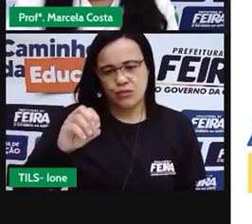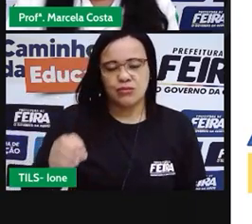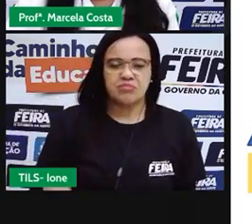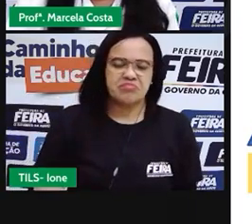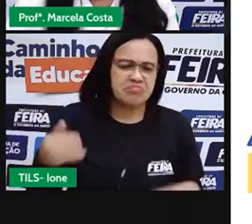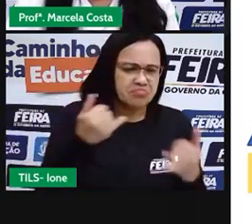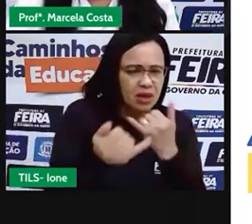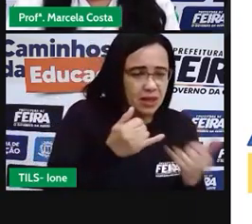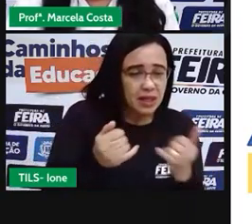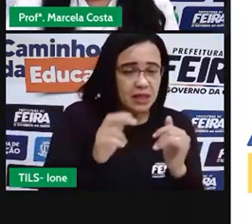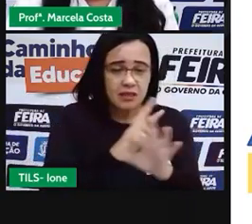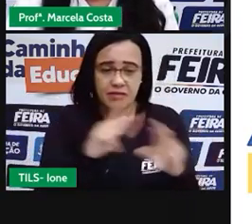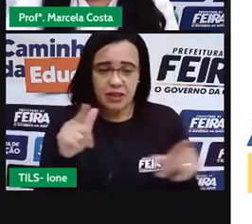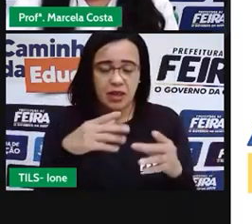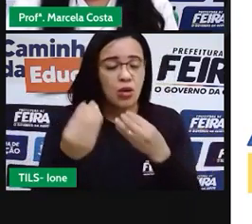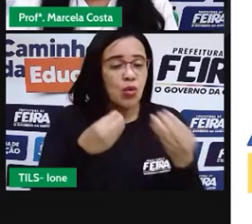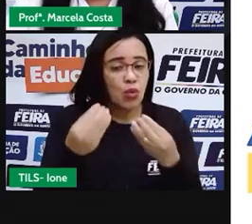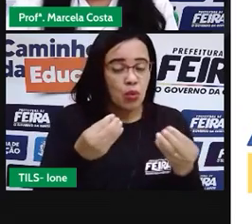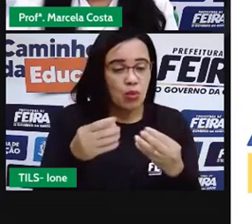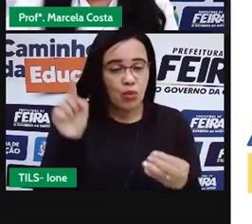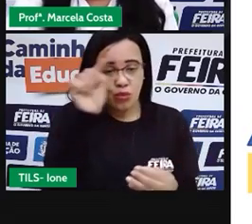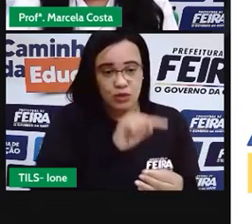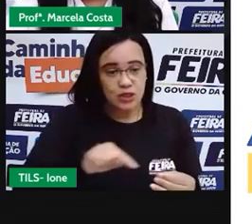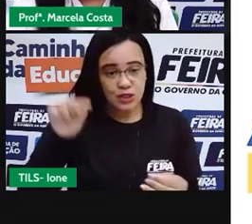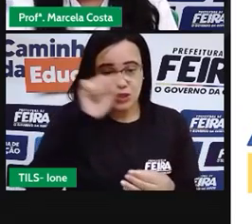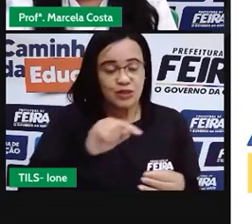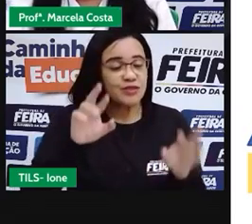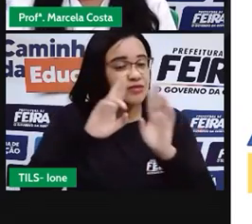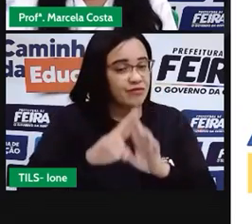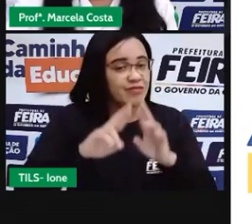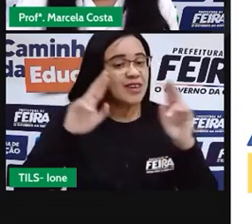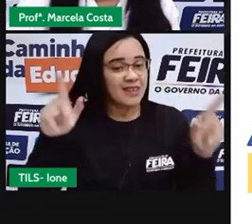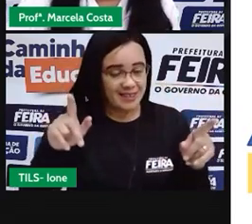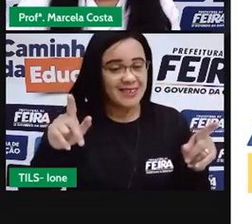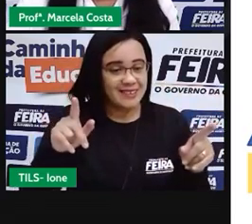E o retângulo.